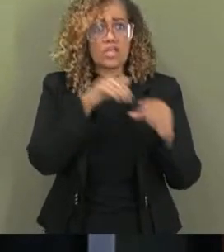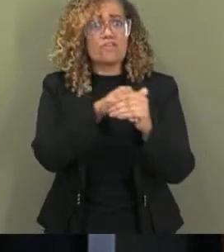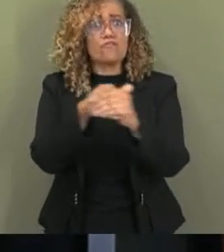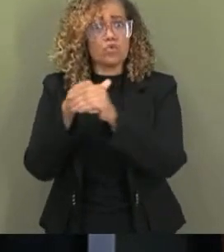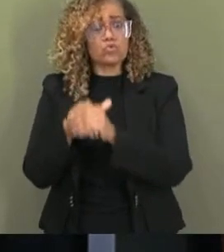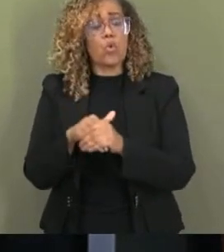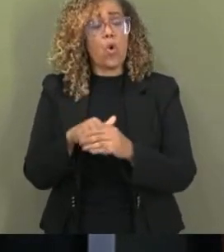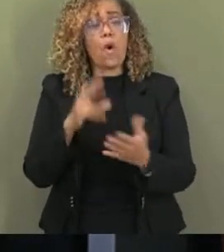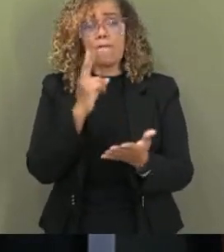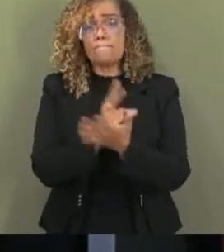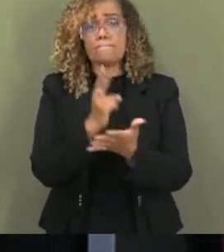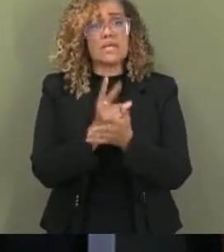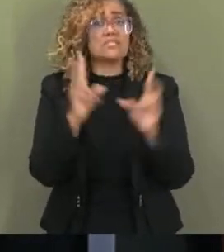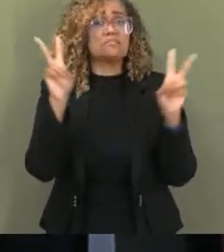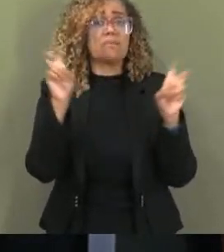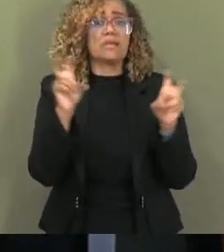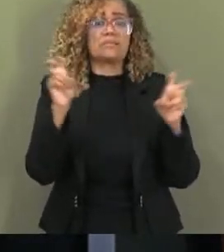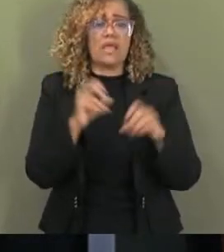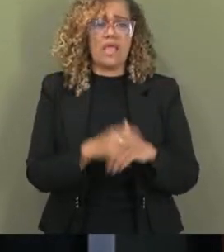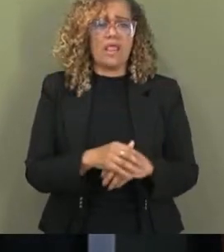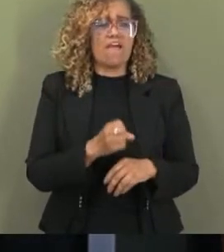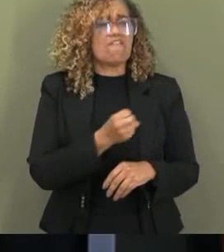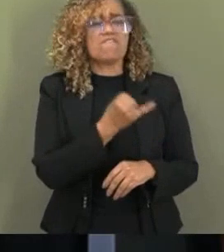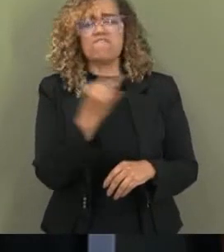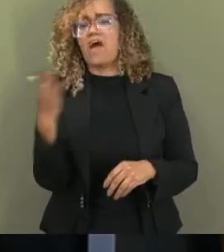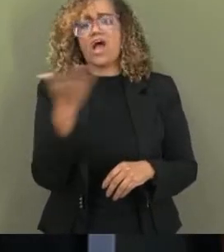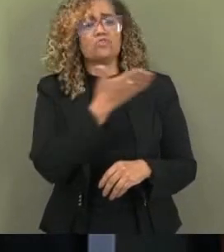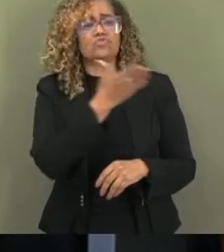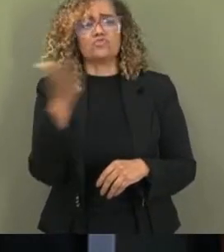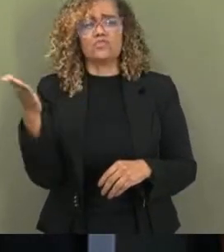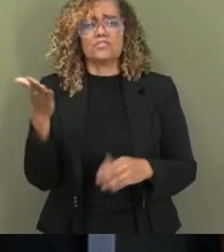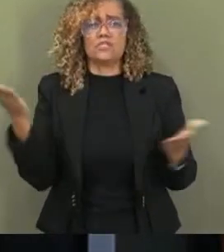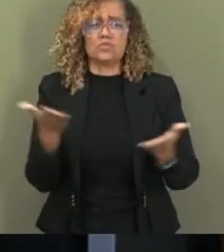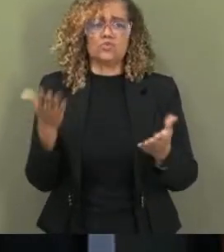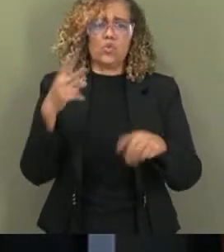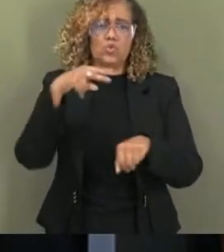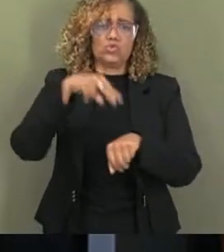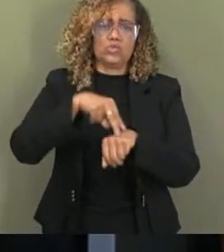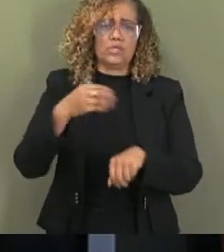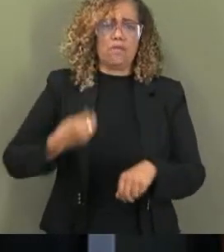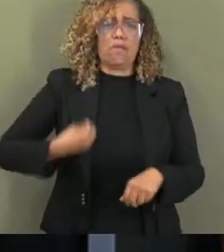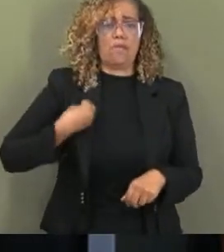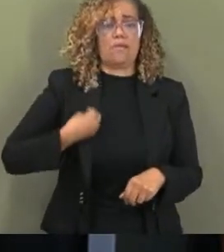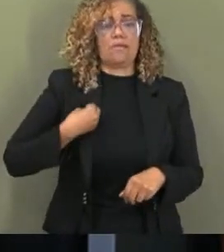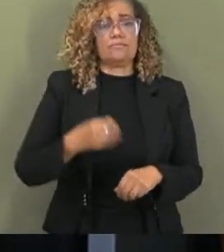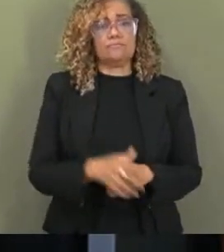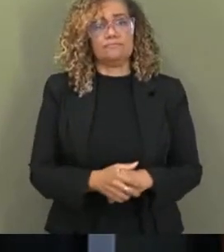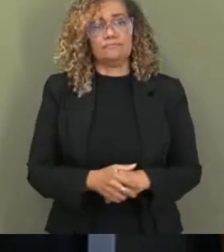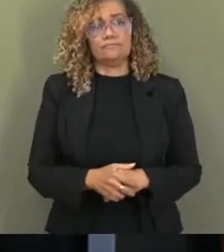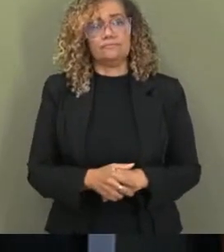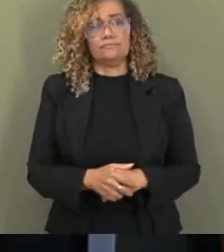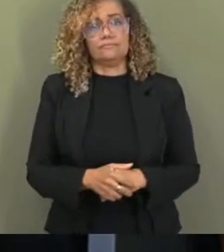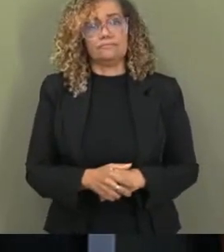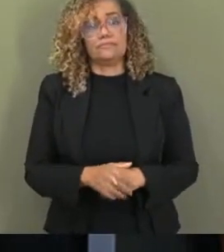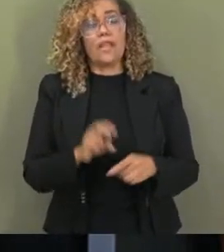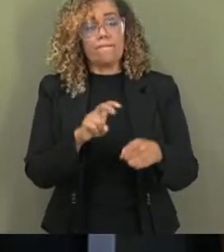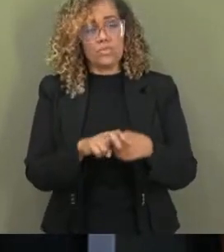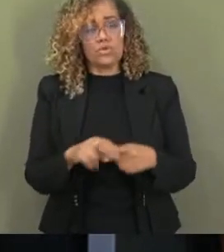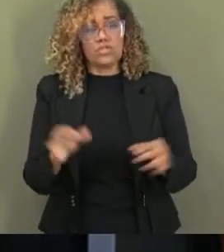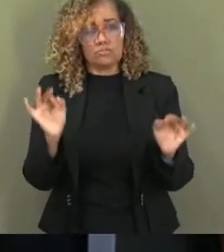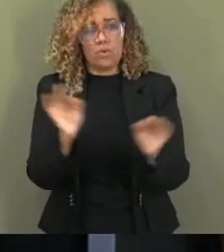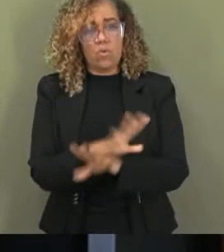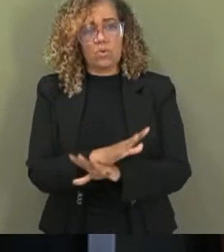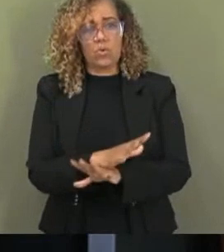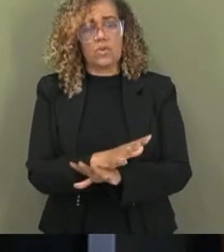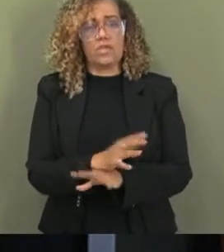nessa matéria, assim como muitos colegas que estão aqui. Então, para concluir, eu quero